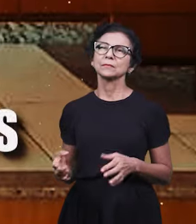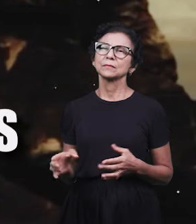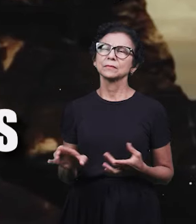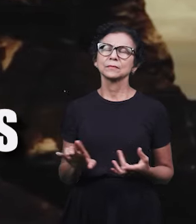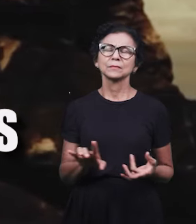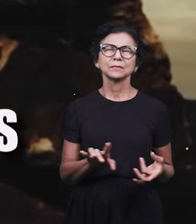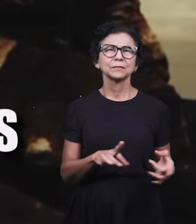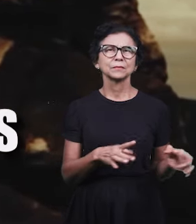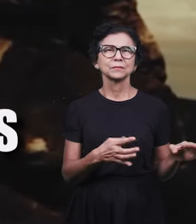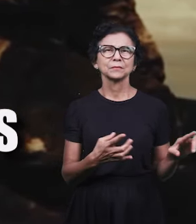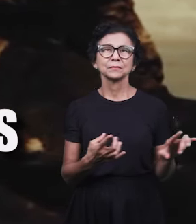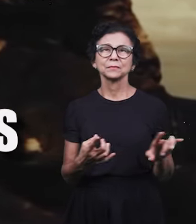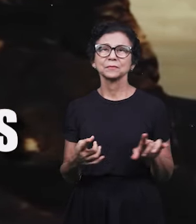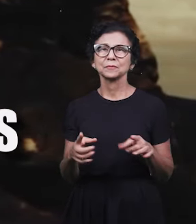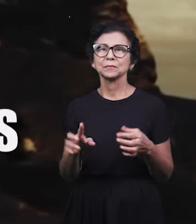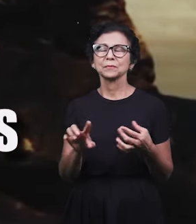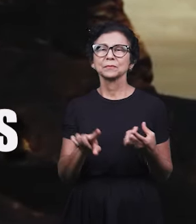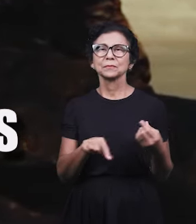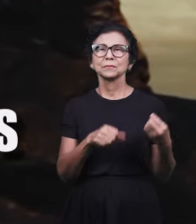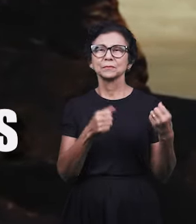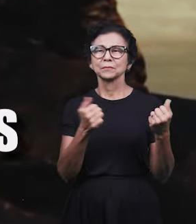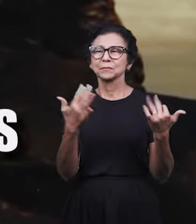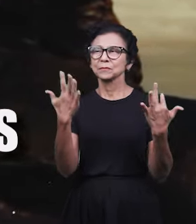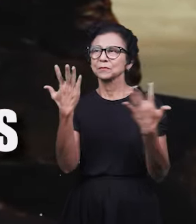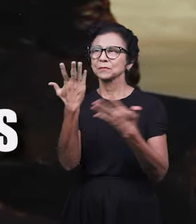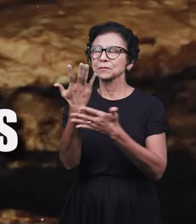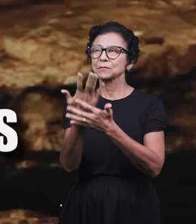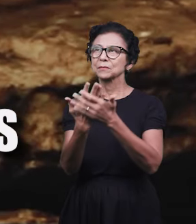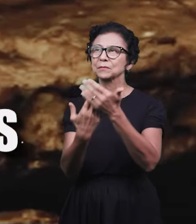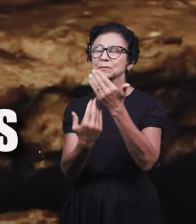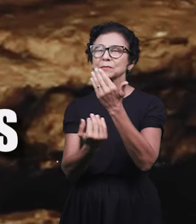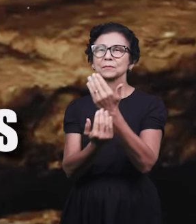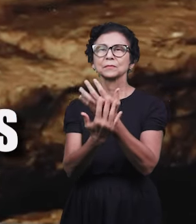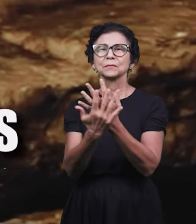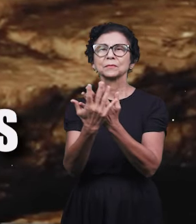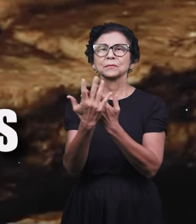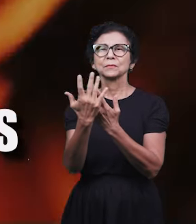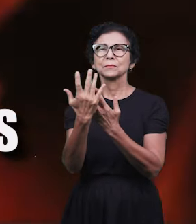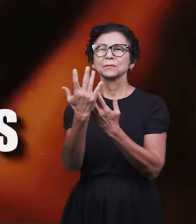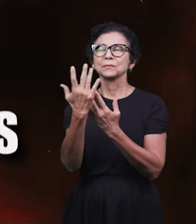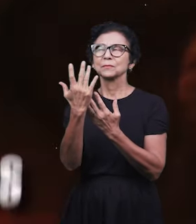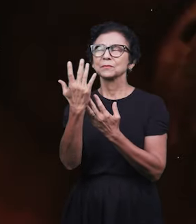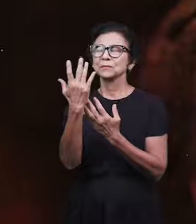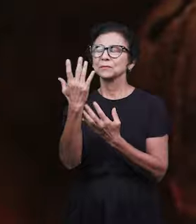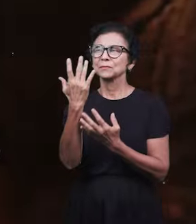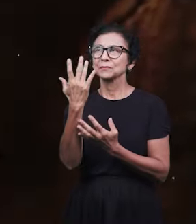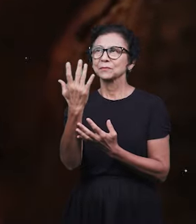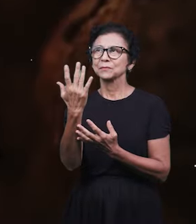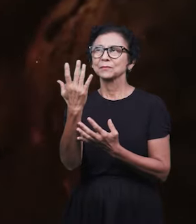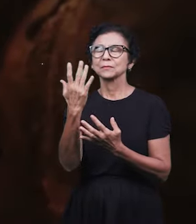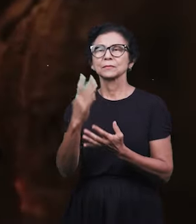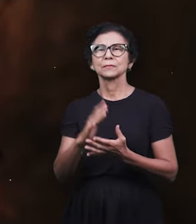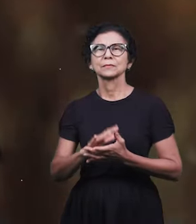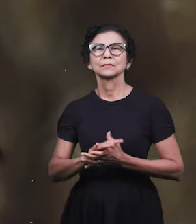Seja o levantar de minhas mãos